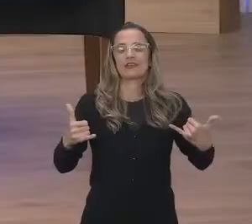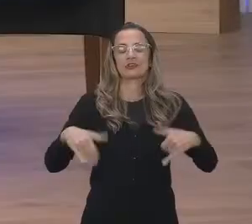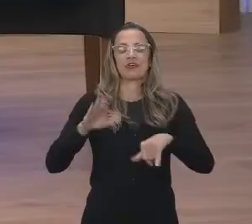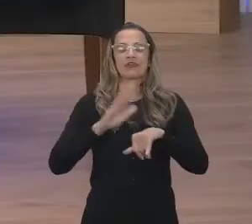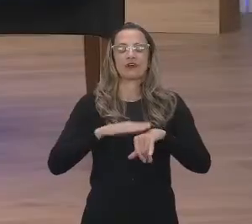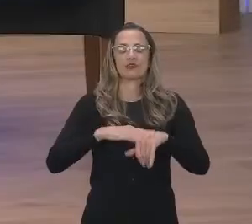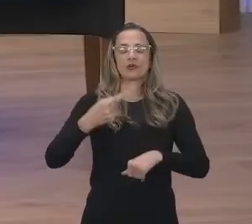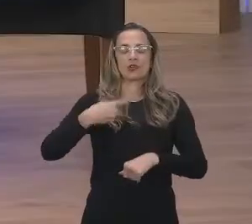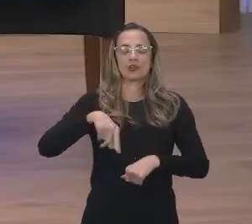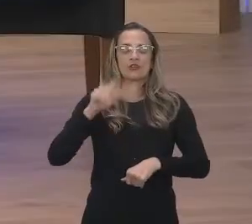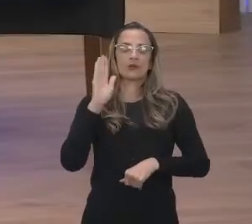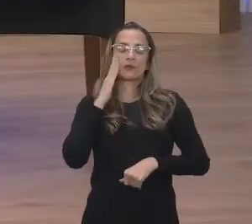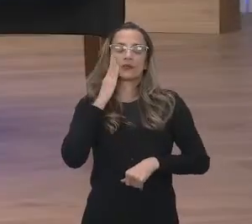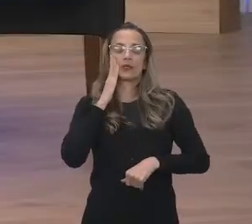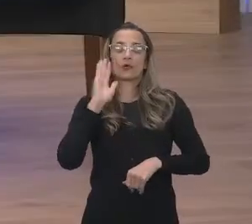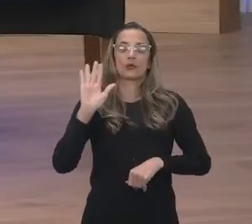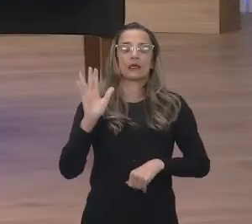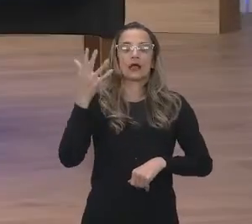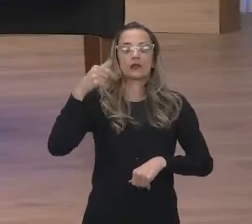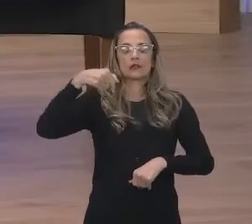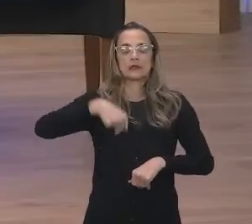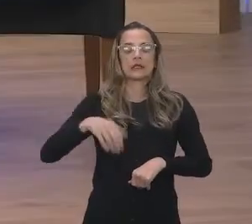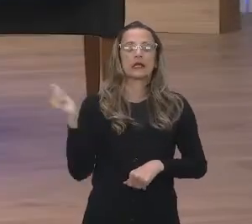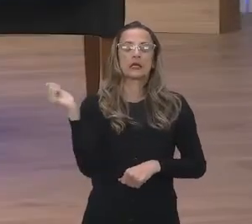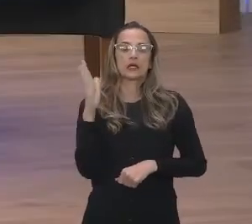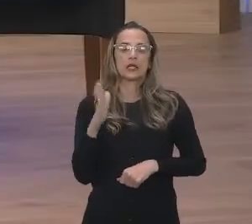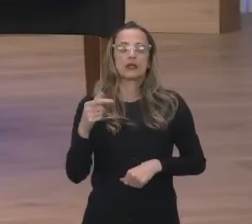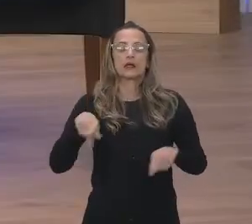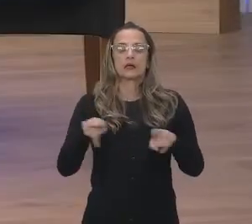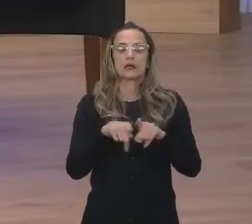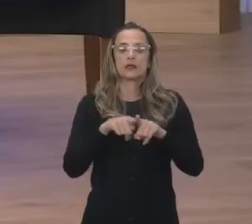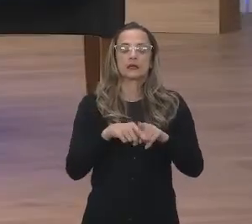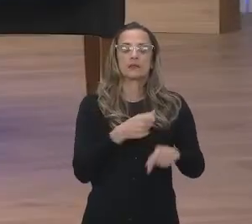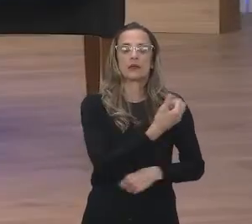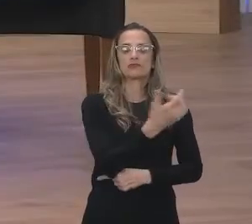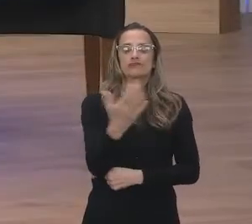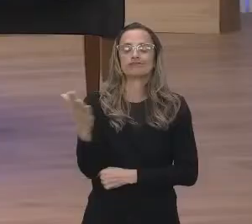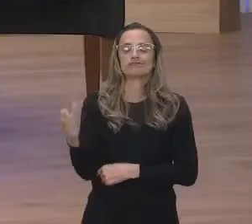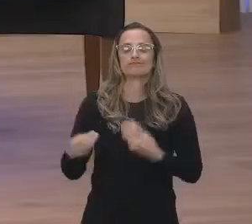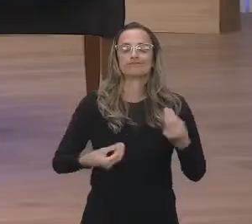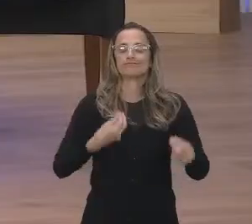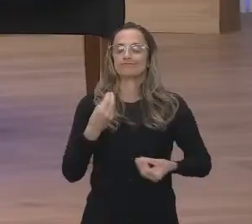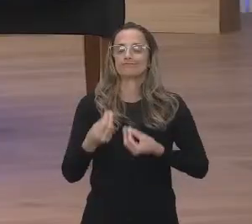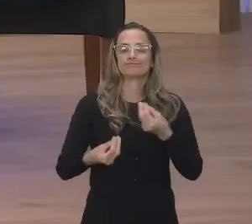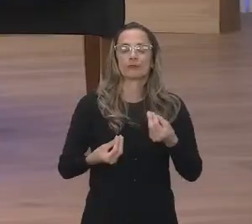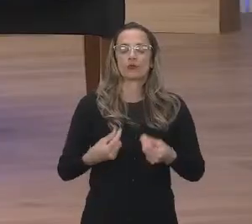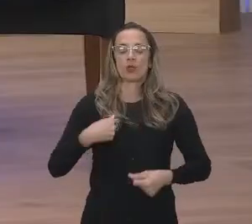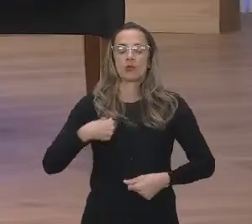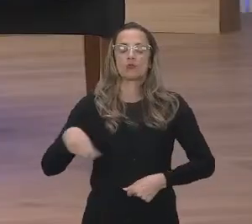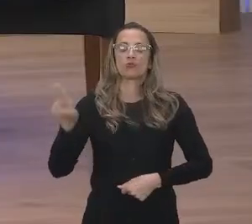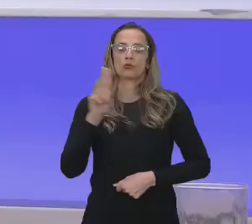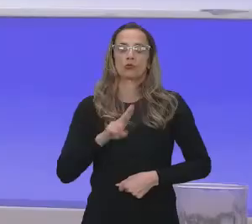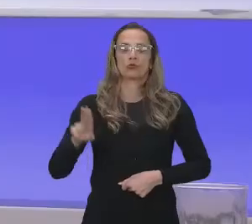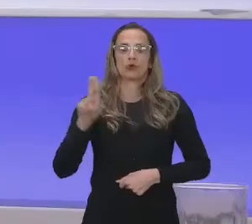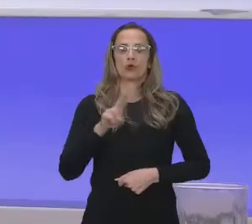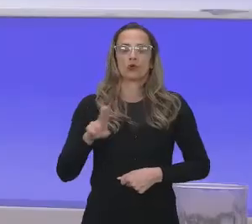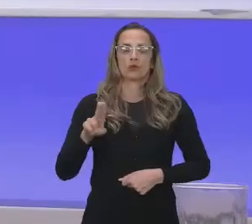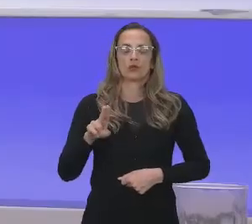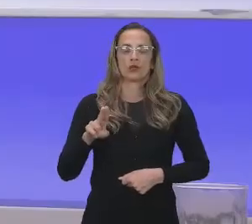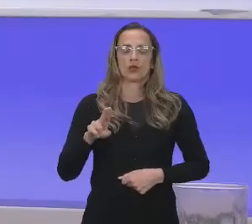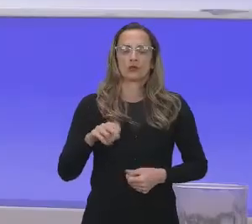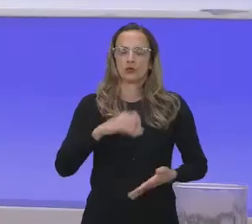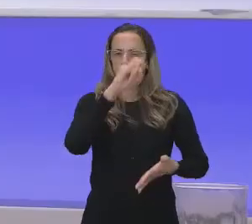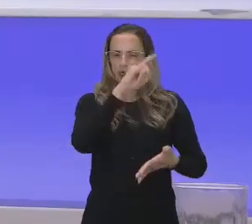uma noção do que está acontecendo no Brasil e no meio ambiente. Então, poxa, se eu estou usando, se chegou uma bandeira